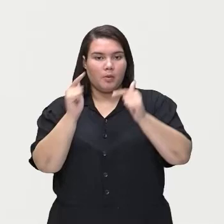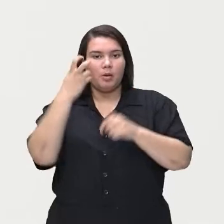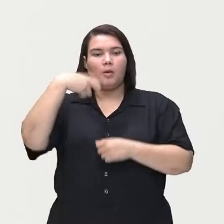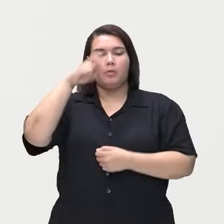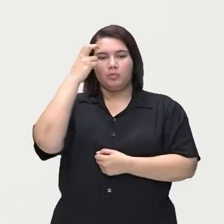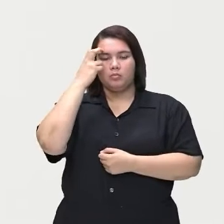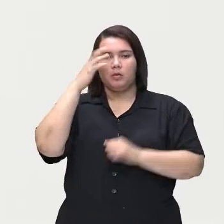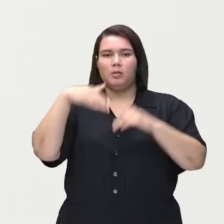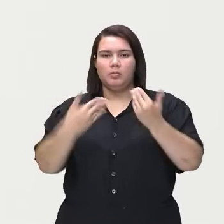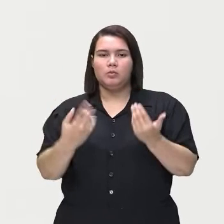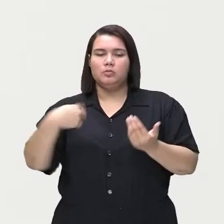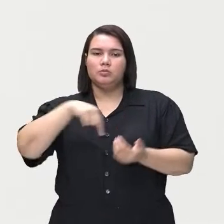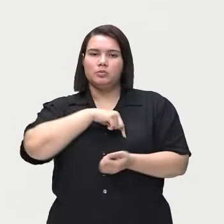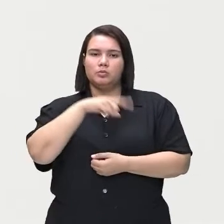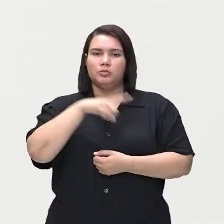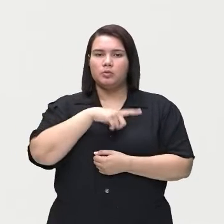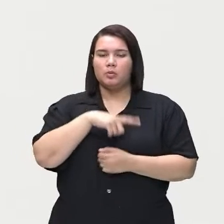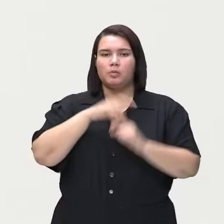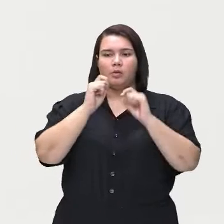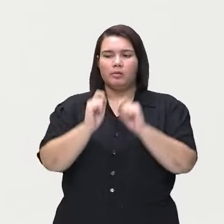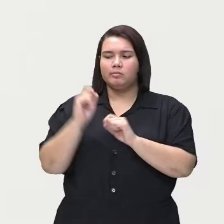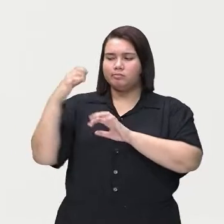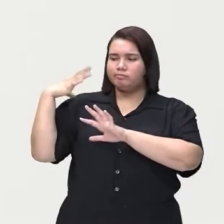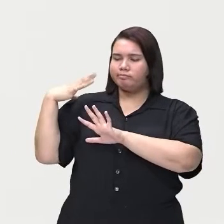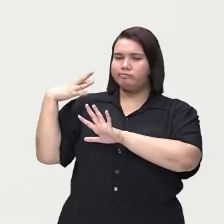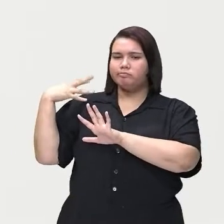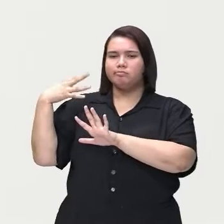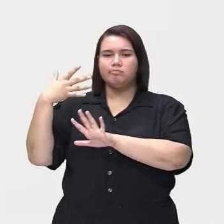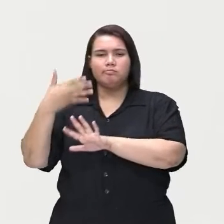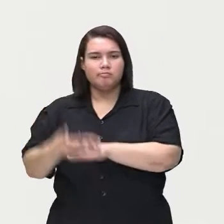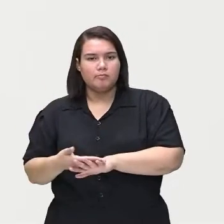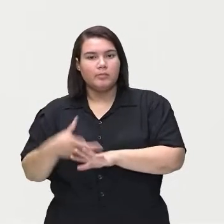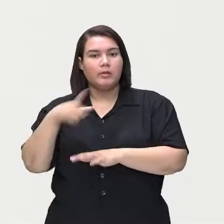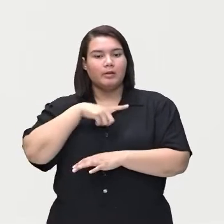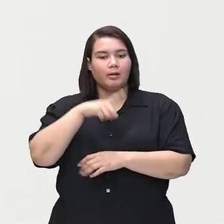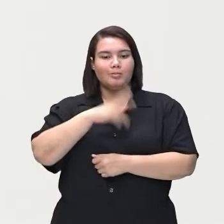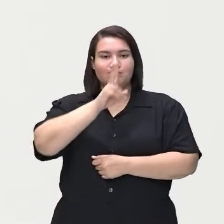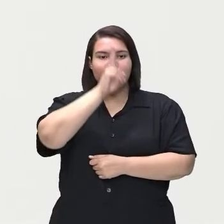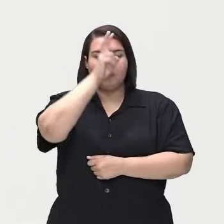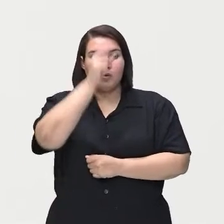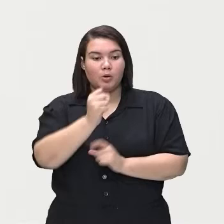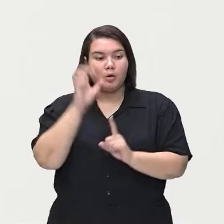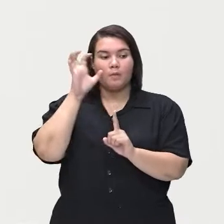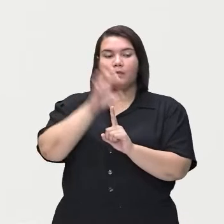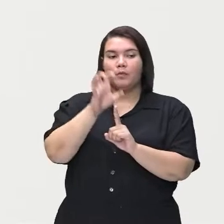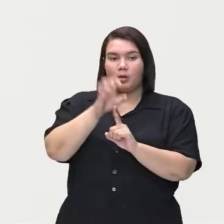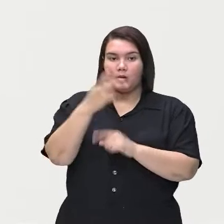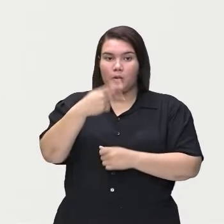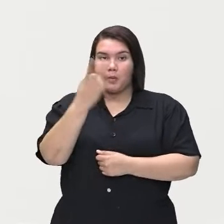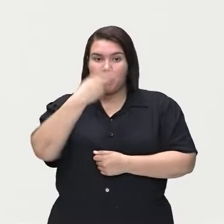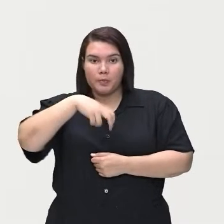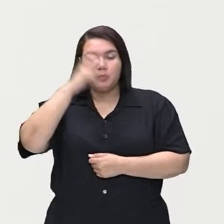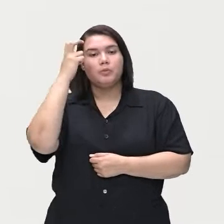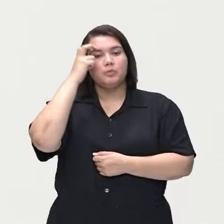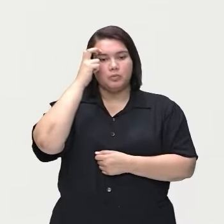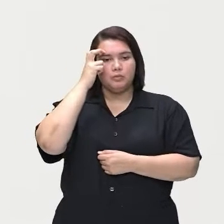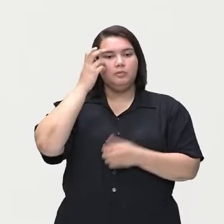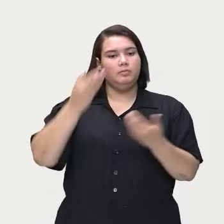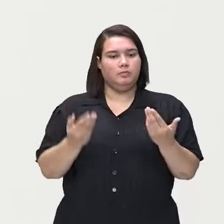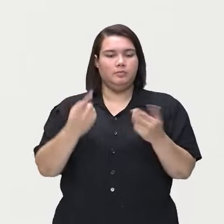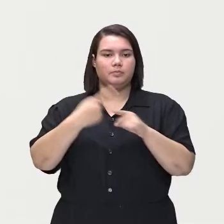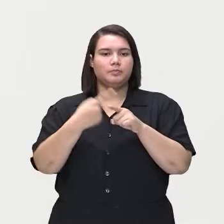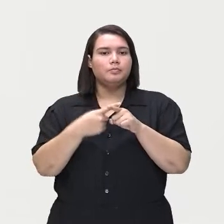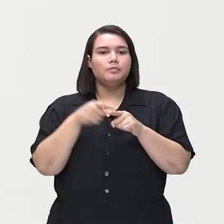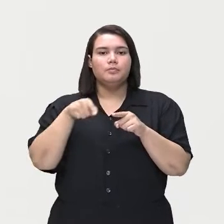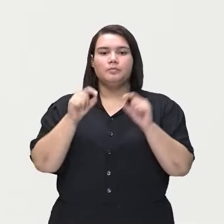um legado, herdamos aí esse legado, temos uma forte influência dessa cultura grego-romana, porque ela foi que